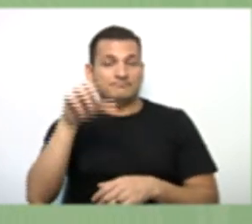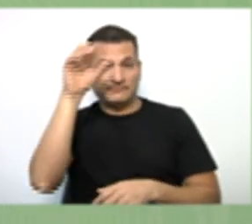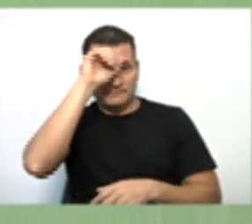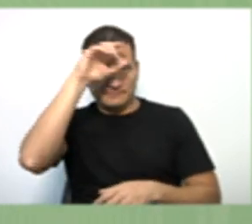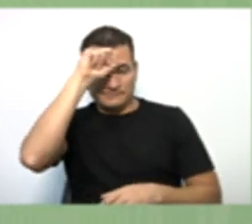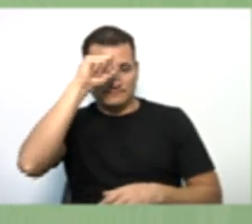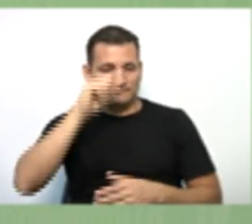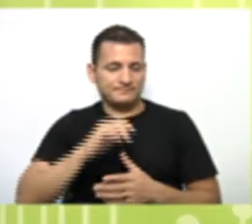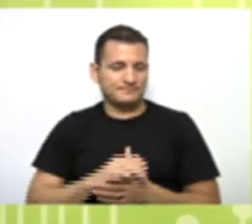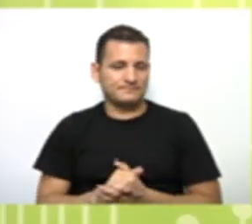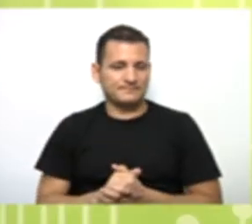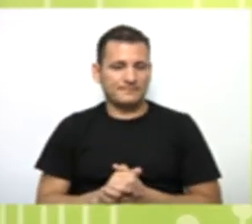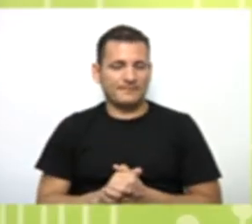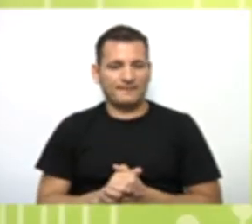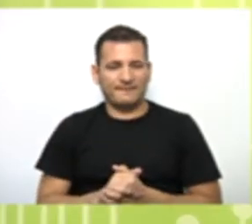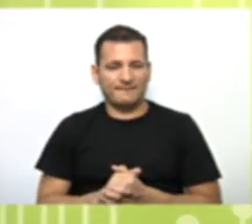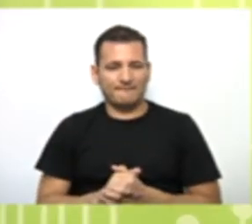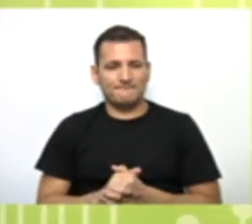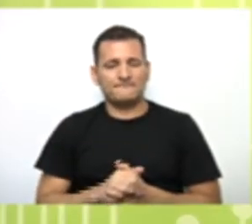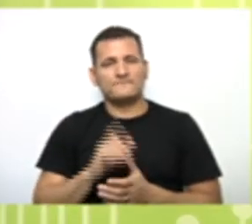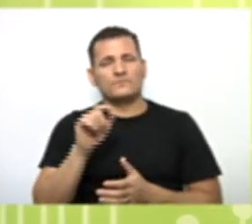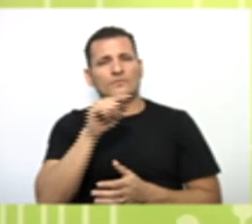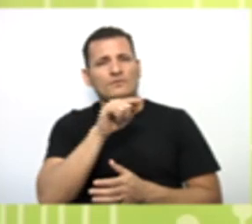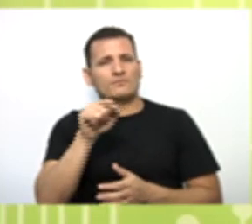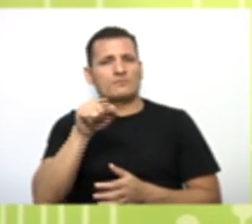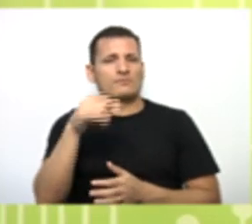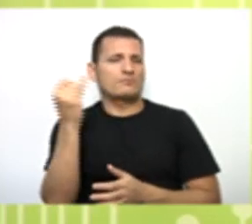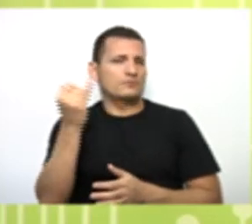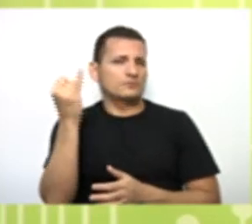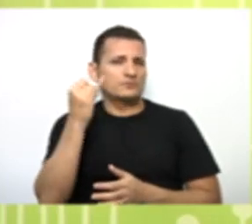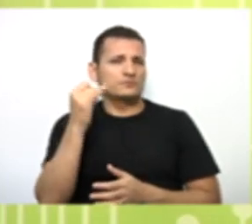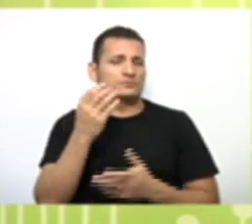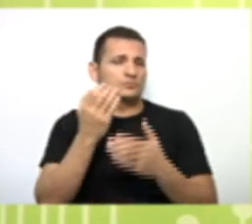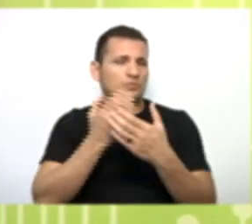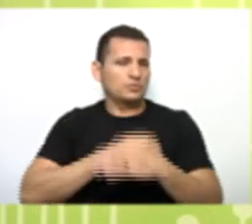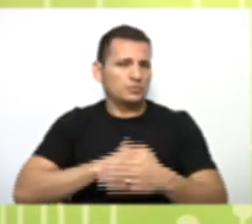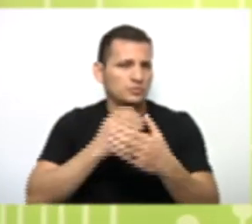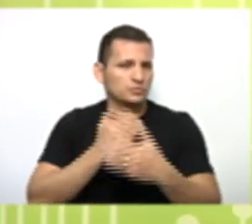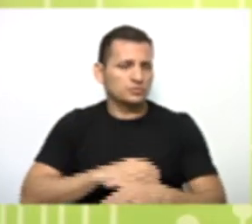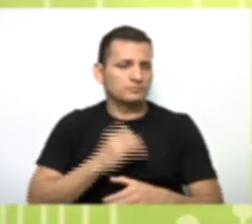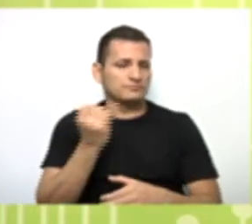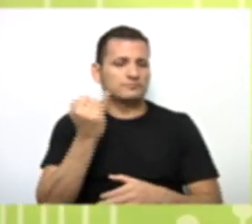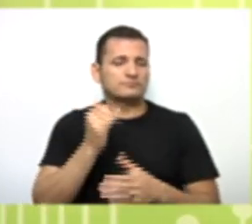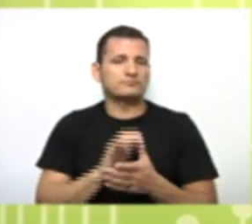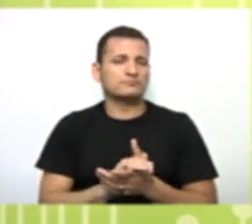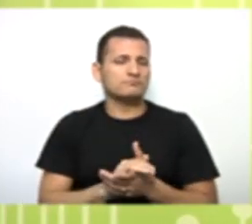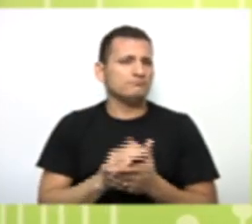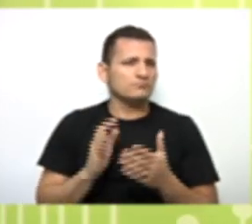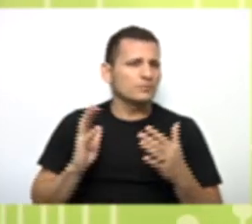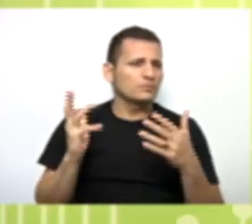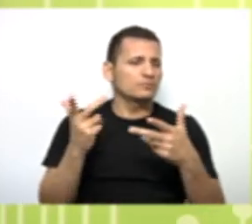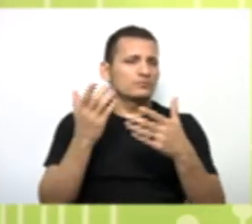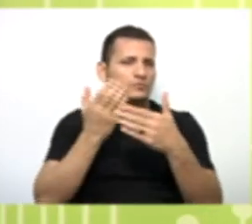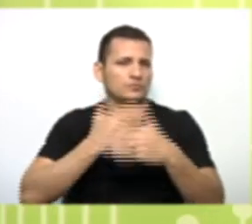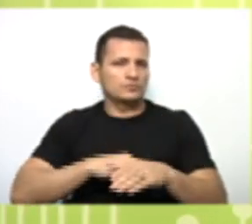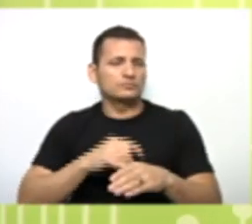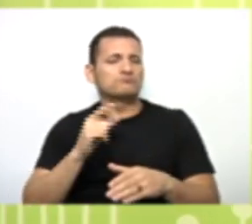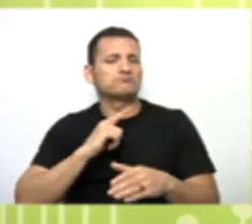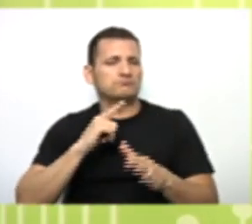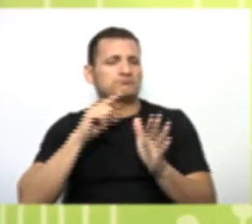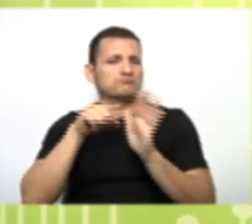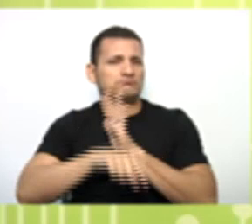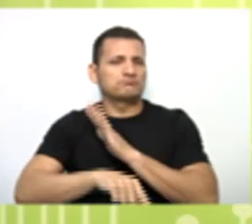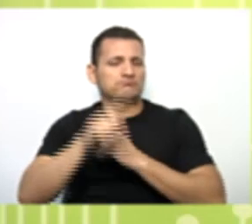vou dar uma passada aqui comigo, isso aí é muito importante em concursos públicos. quase todo concurso público cai muito